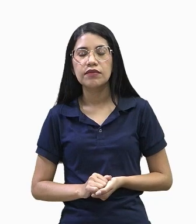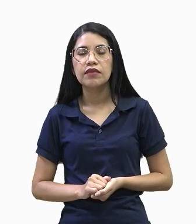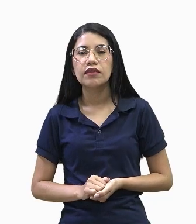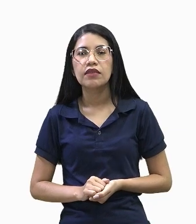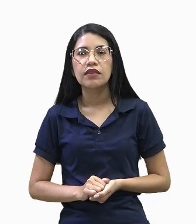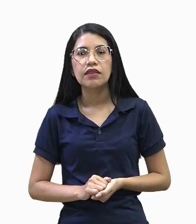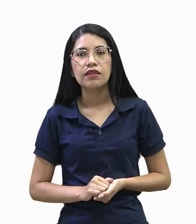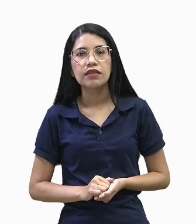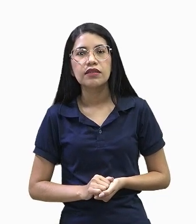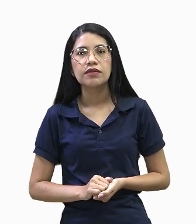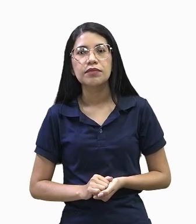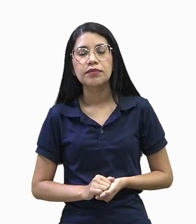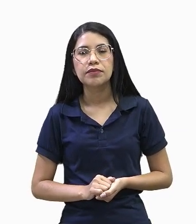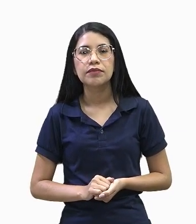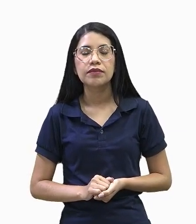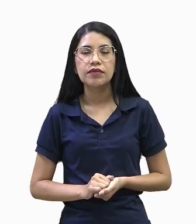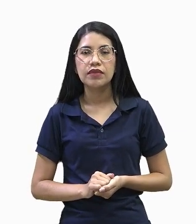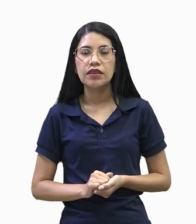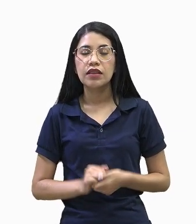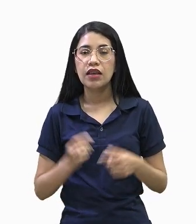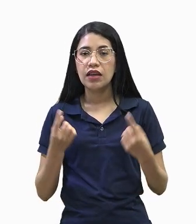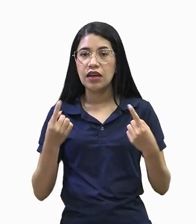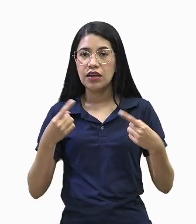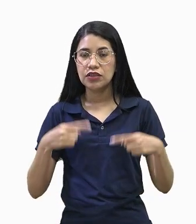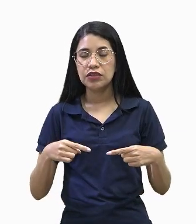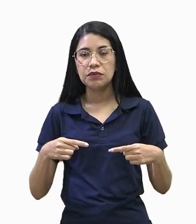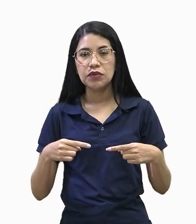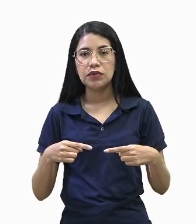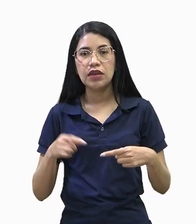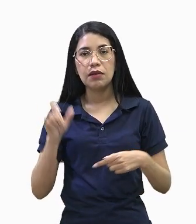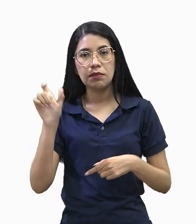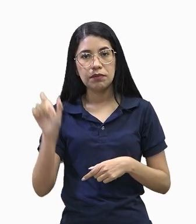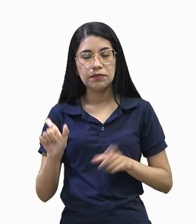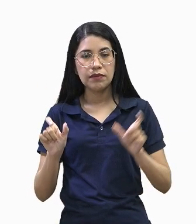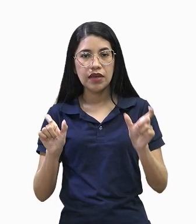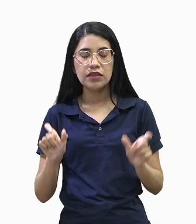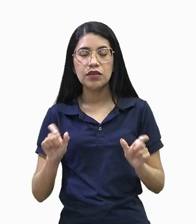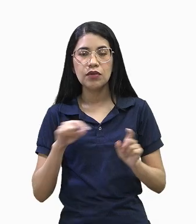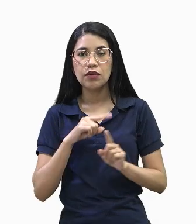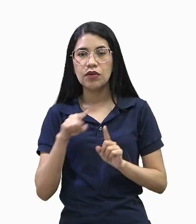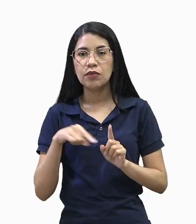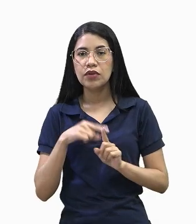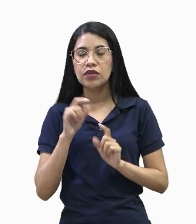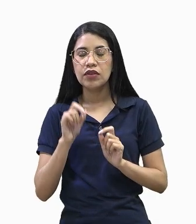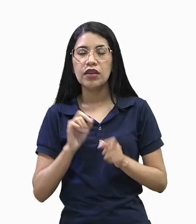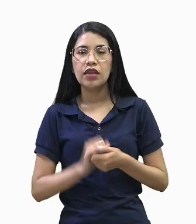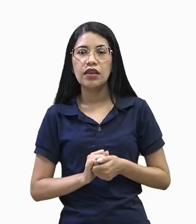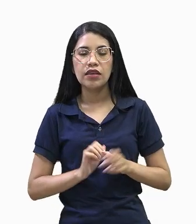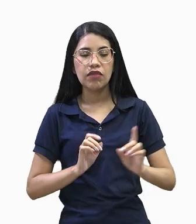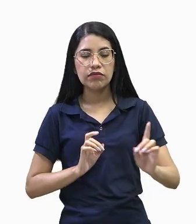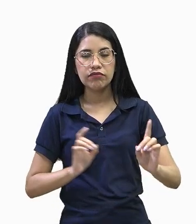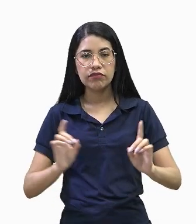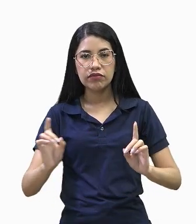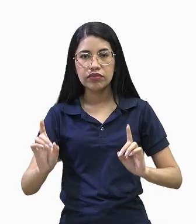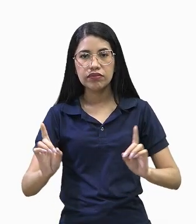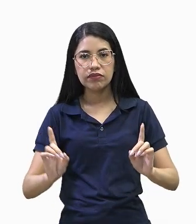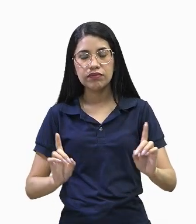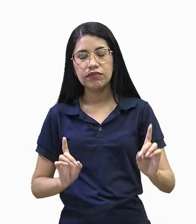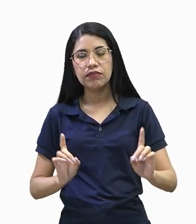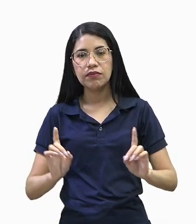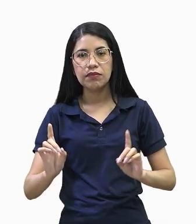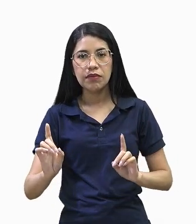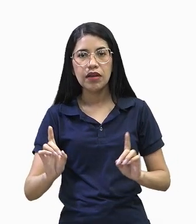jogo de 1 contra 1, o objetivo é movimentar o adversário pela quadra, explorando os